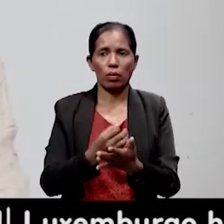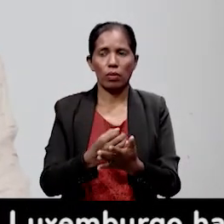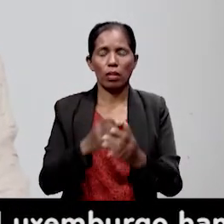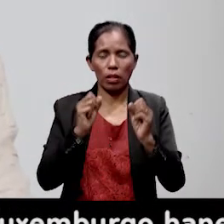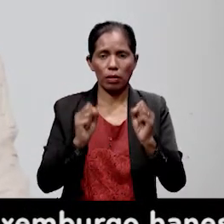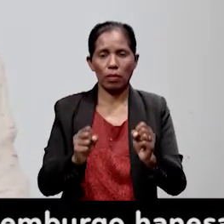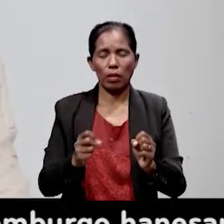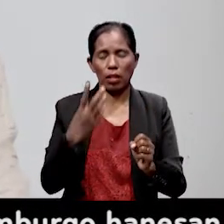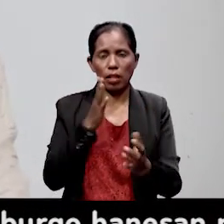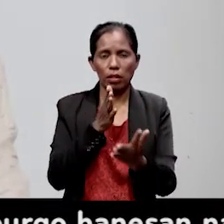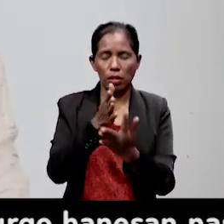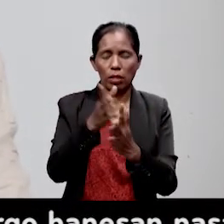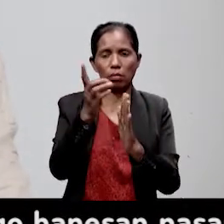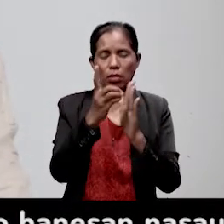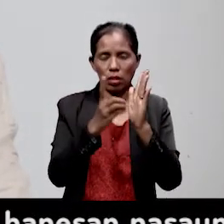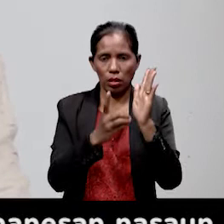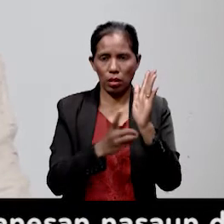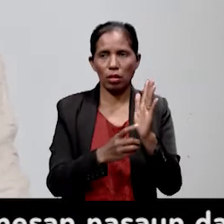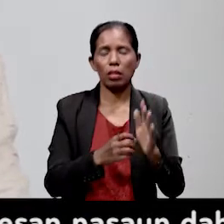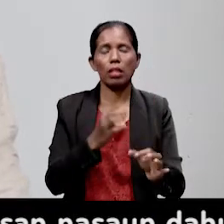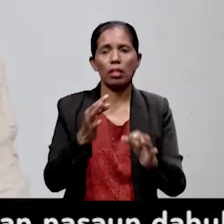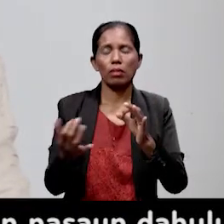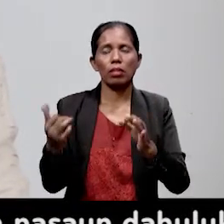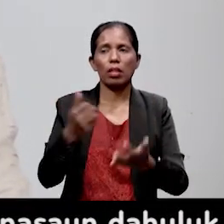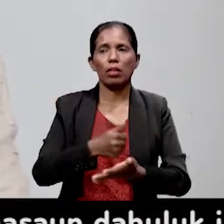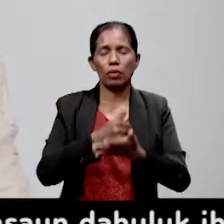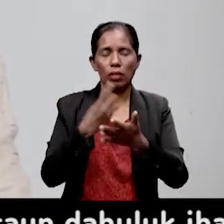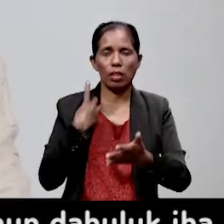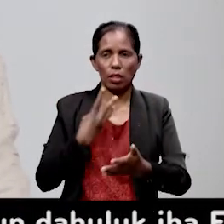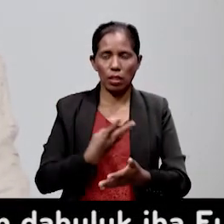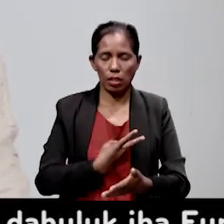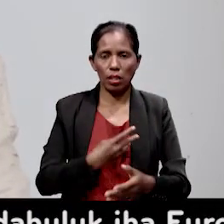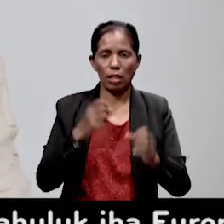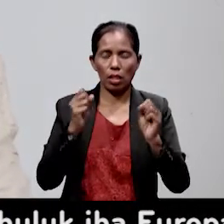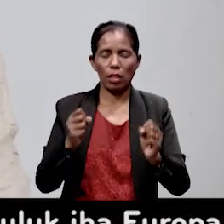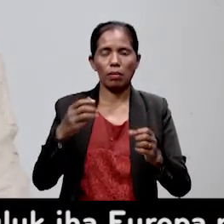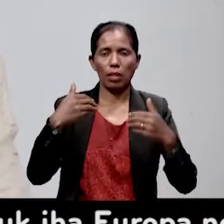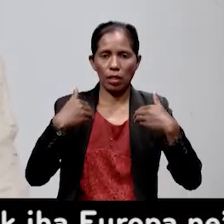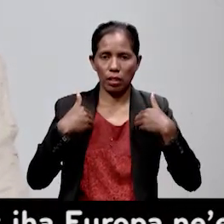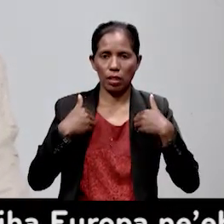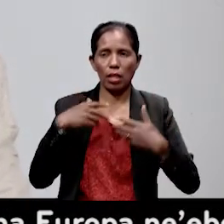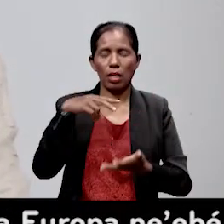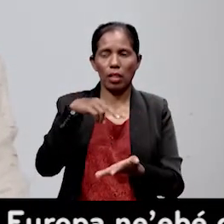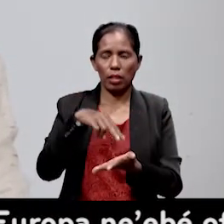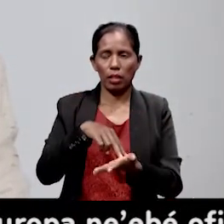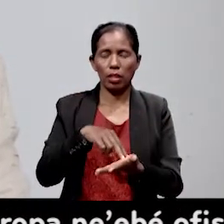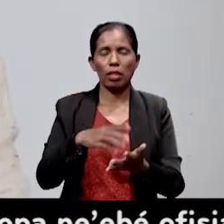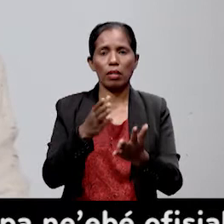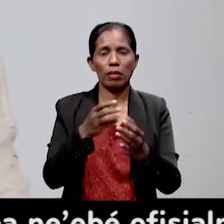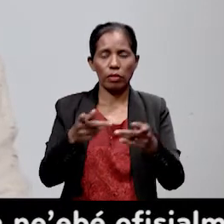tu pele acesso para dados Sira CNE. Quando Sira ajuda na ITA, a tu estabelece centro